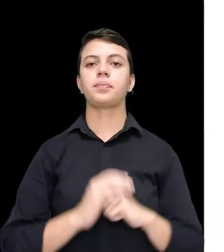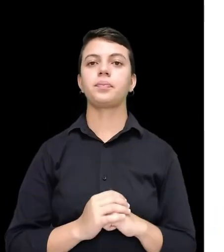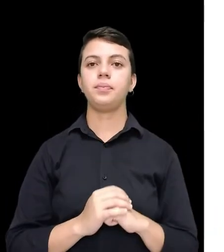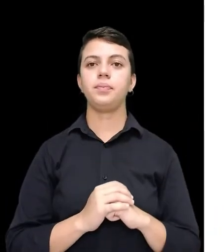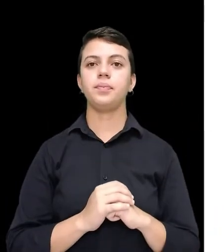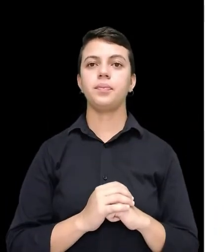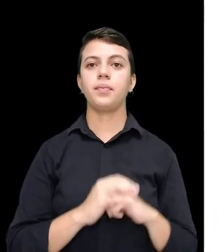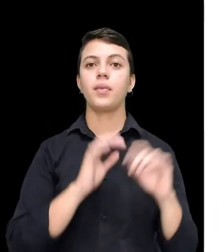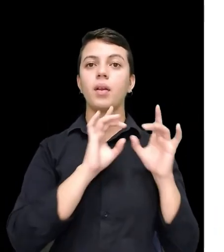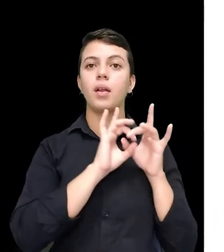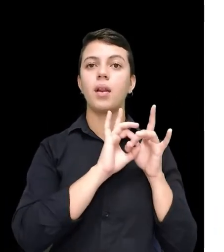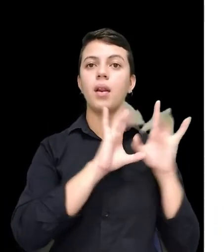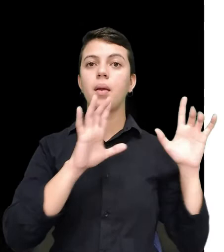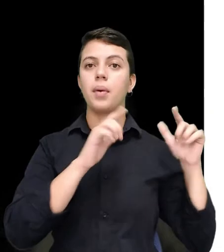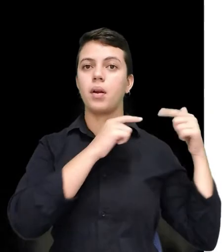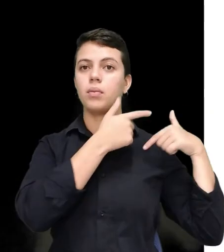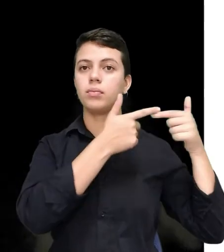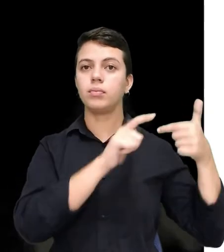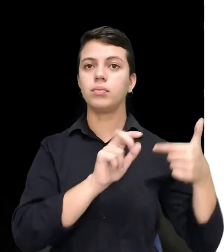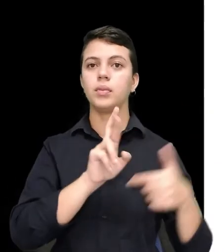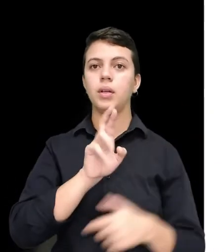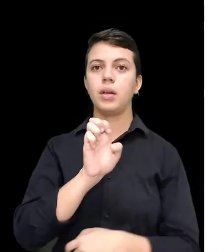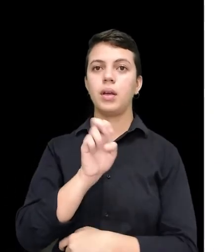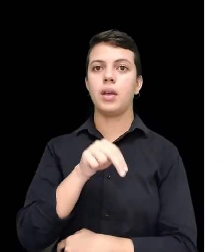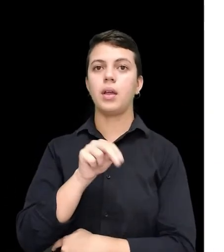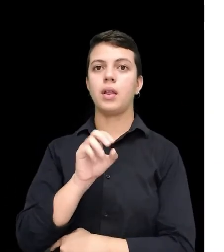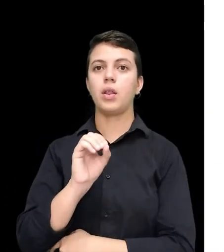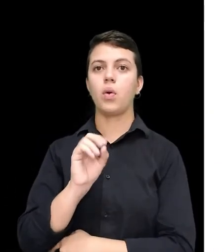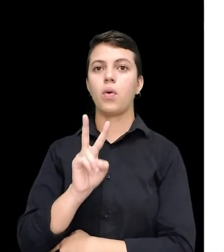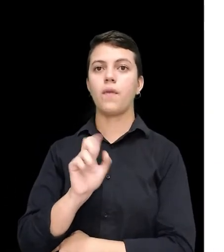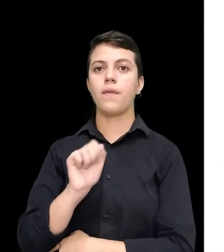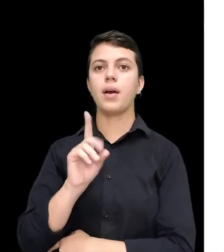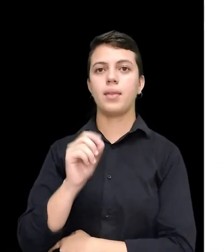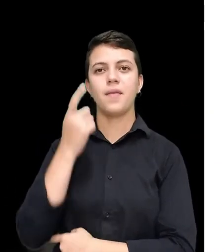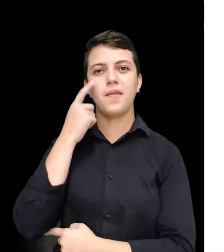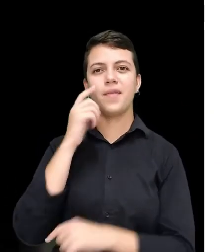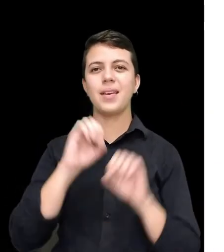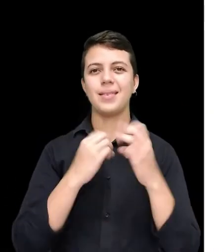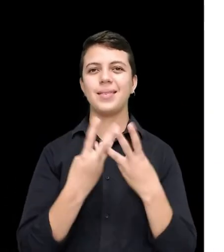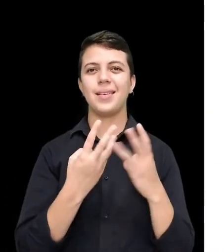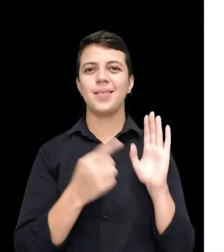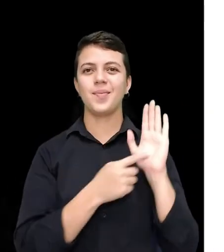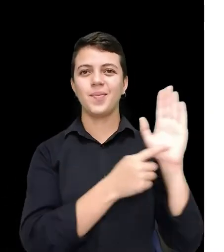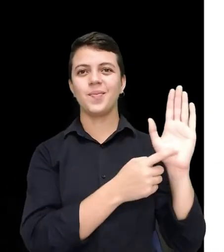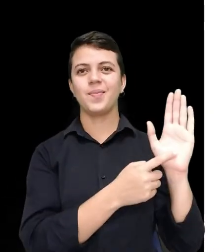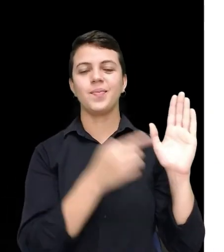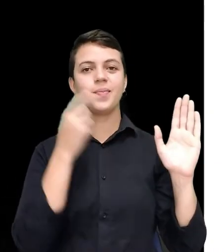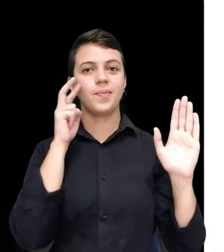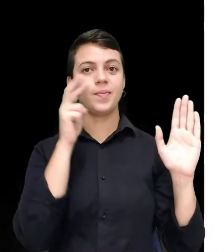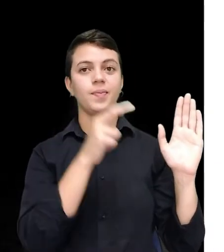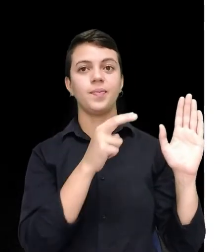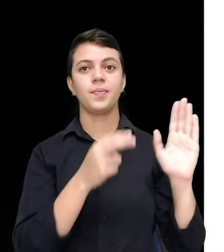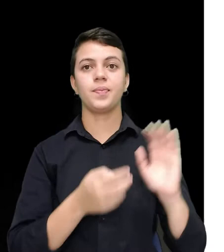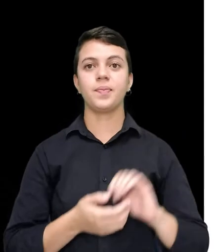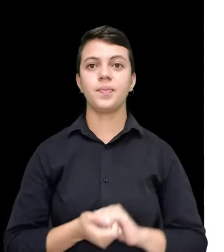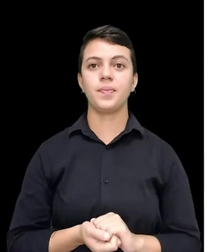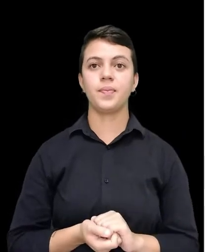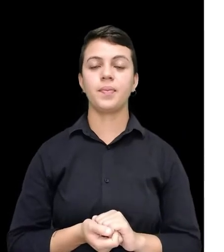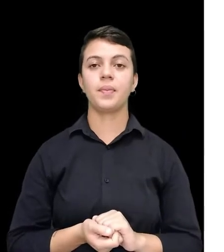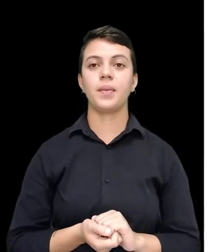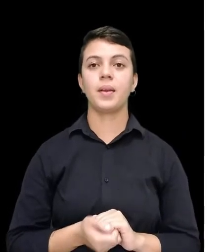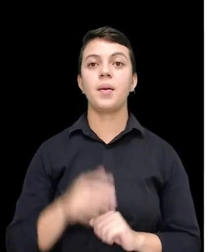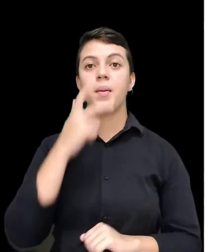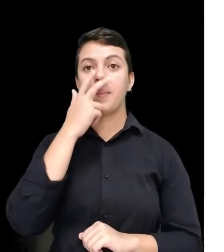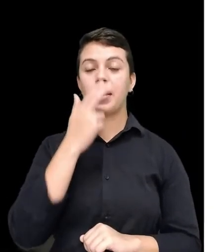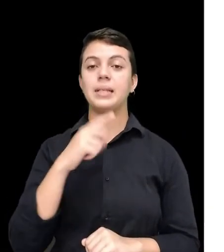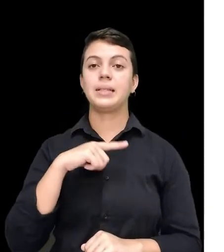liberal renovada, progressivista, como vocês já podem ver aí nos slides, ela se opõe um pouco